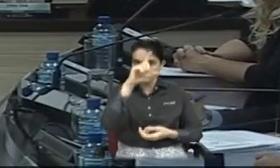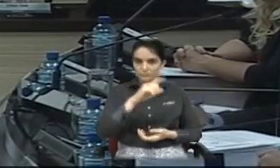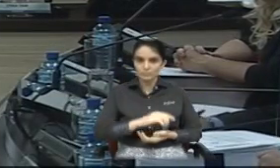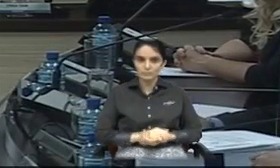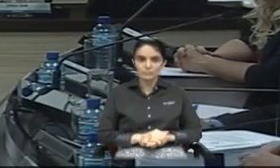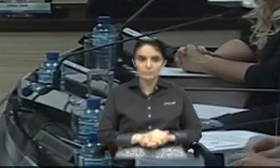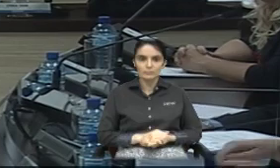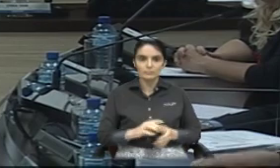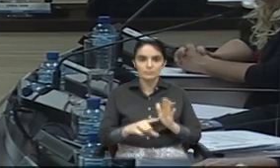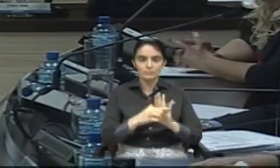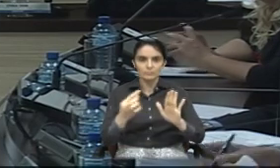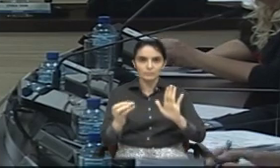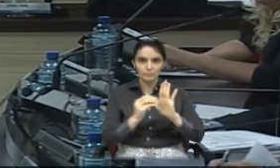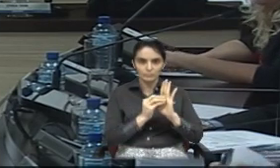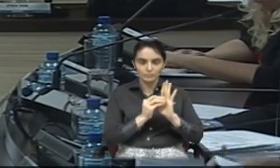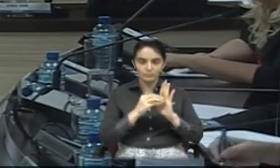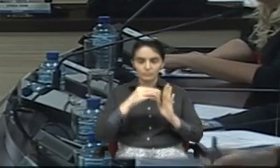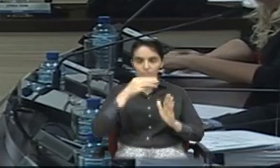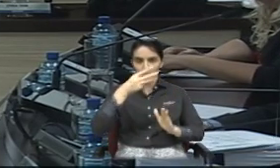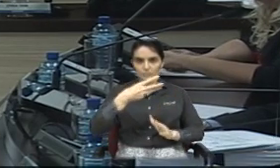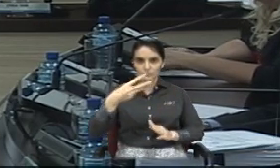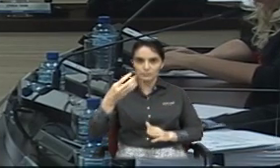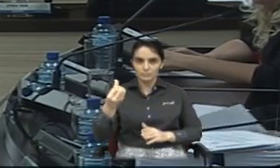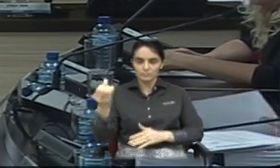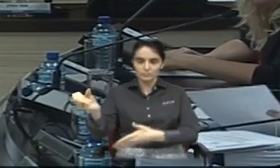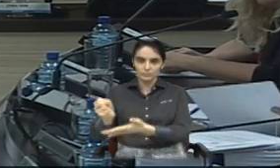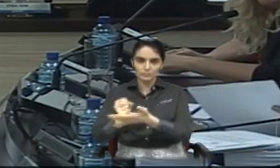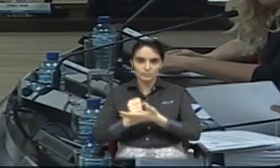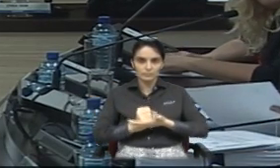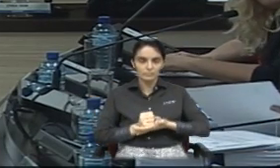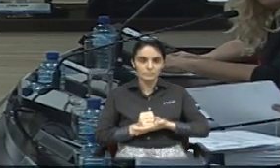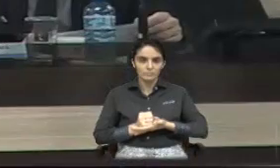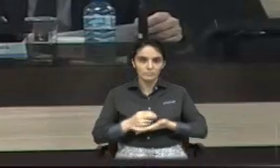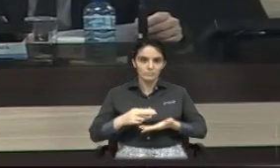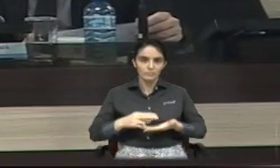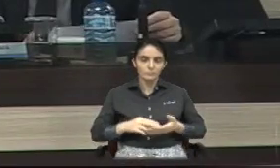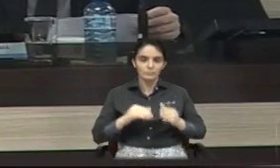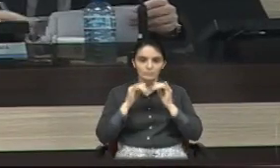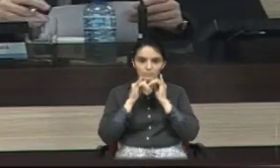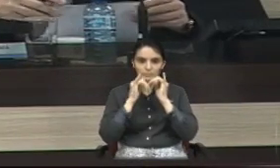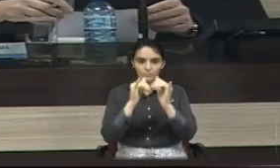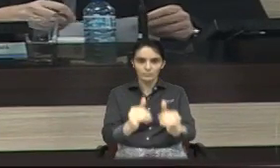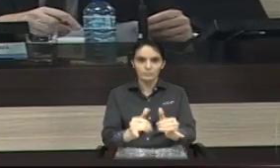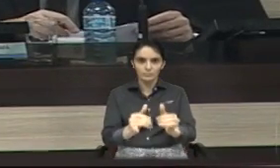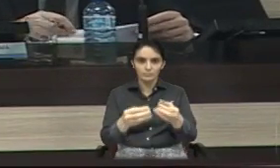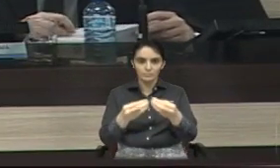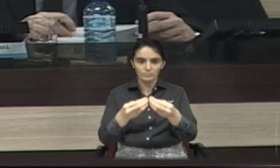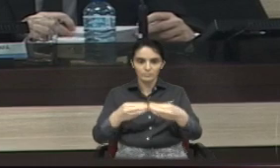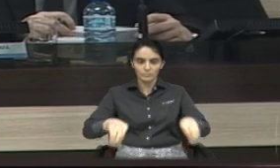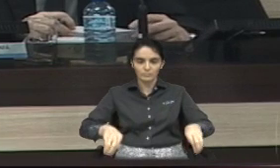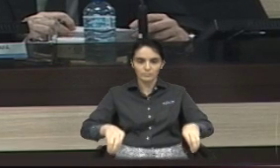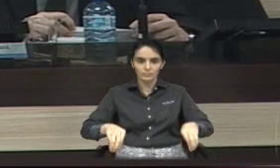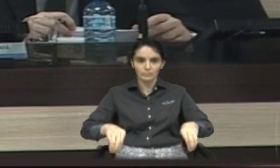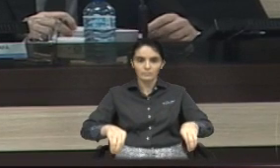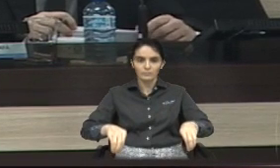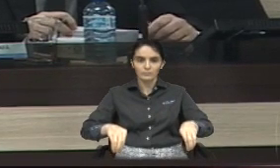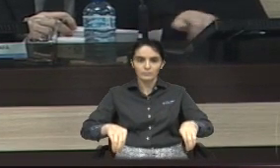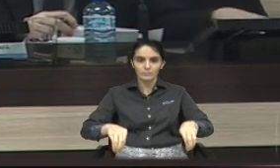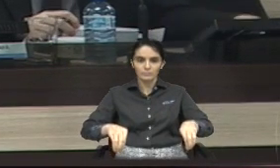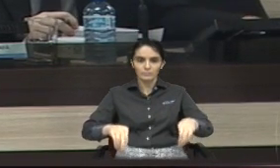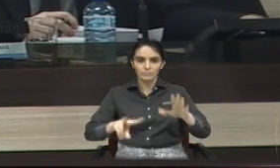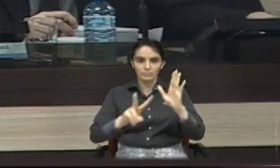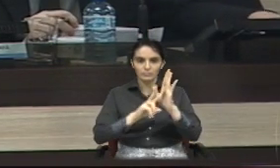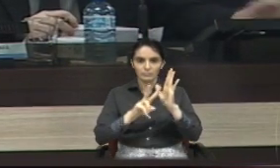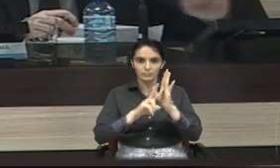A emenda 336 é recebida pela mesa diretora e eu comunico aos vereadores que prejudica o item 2